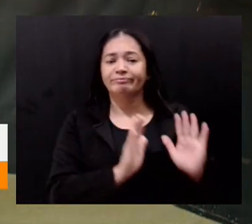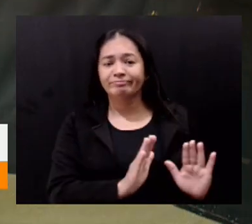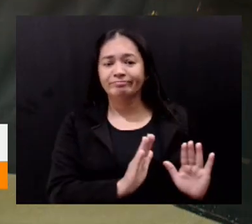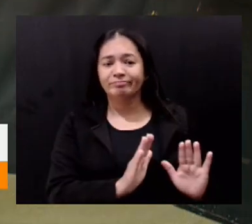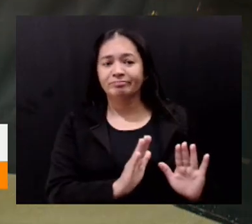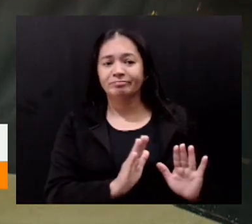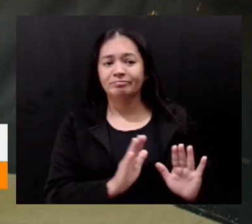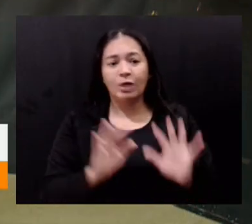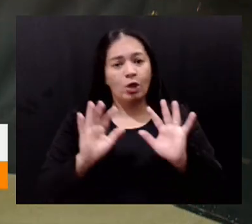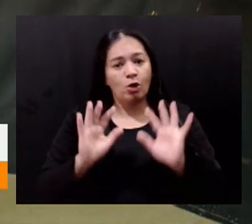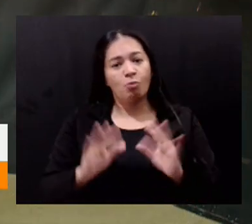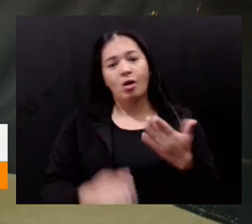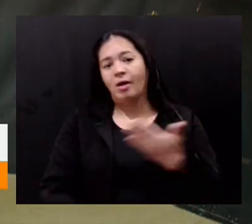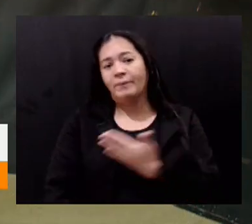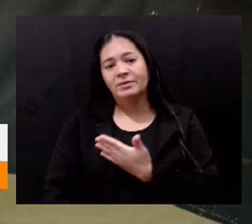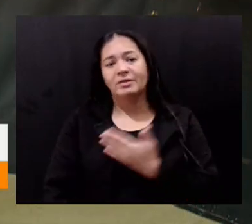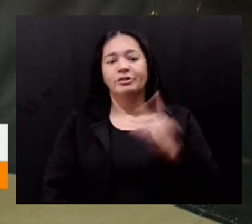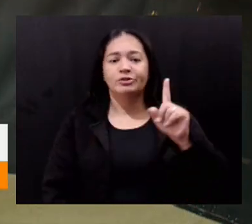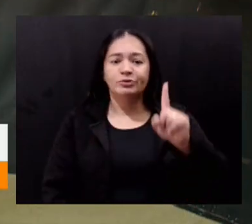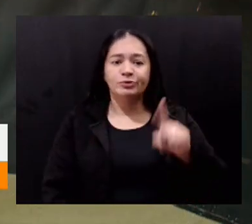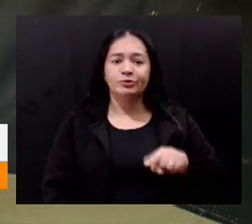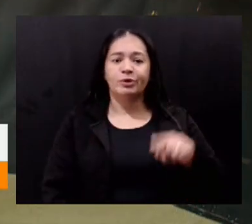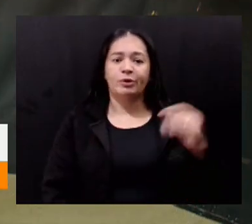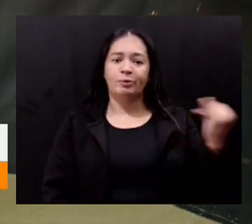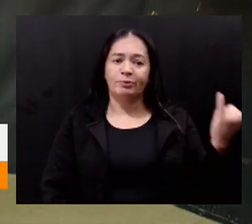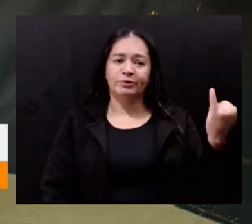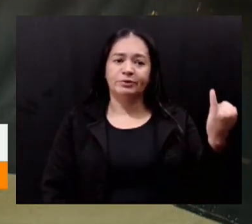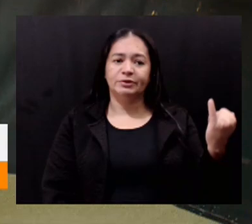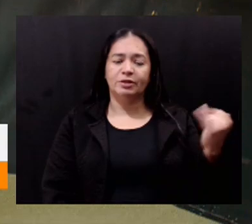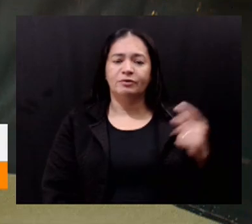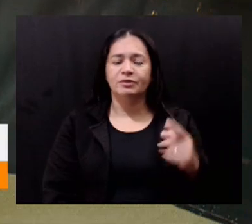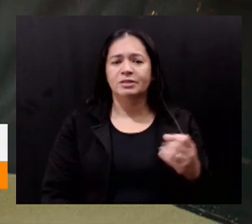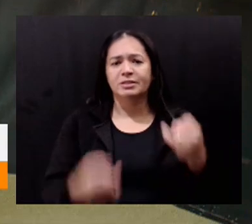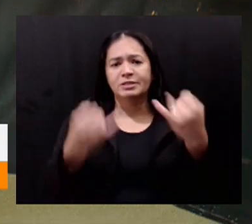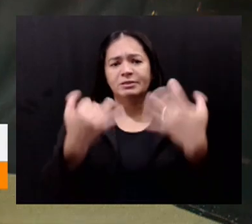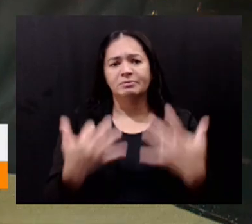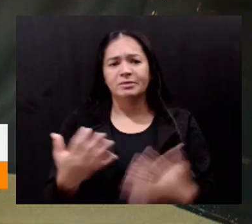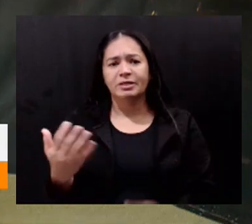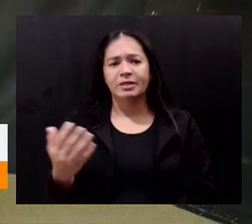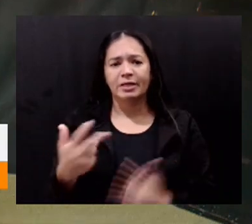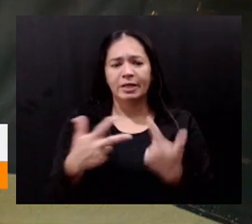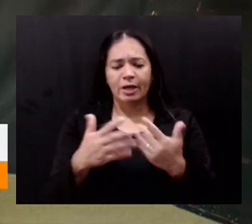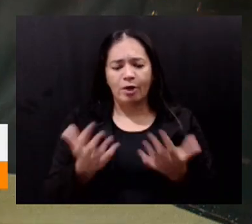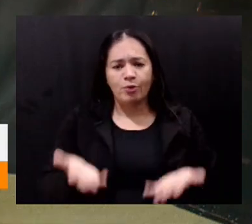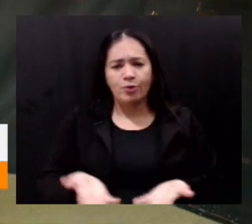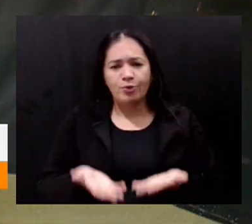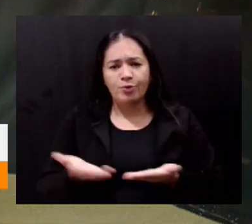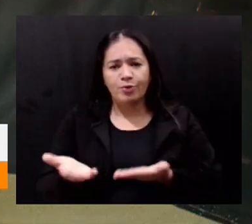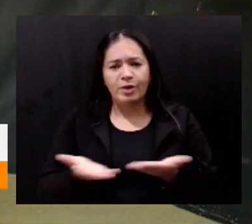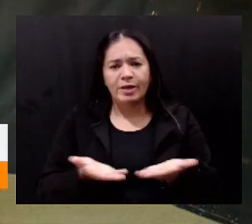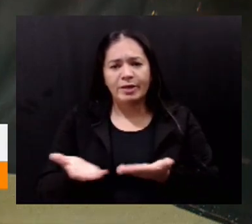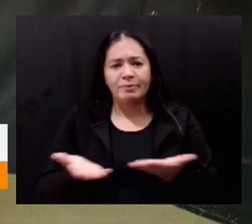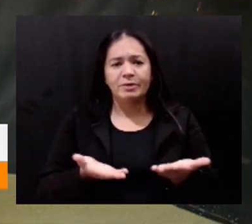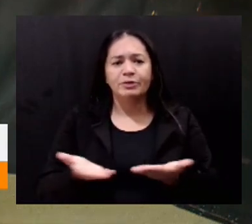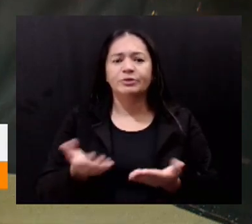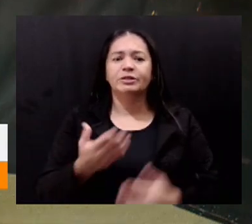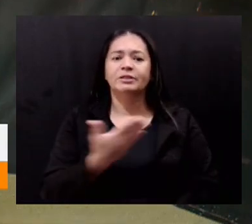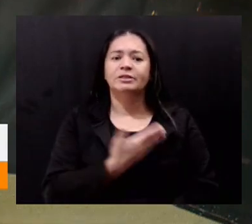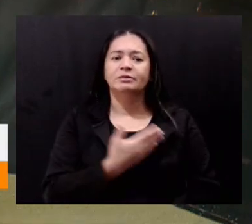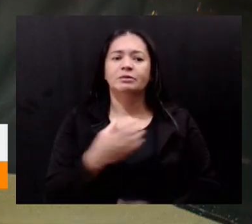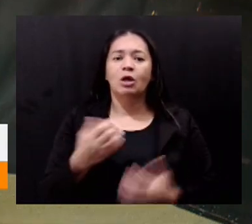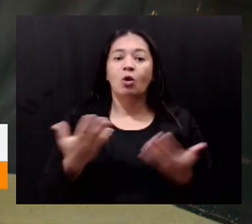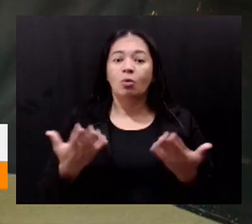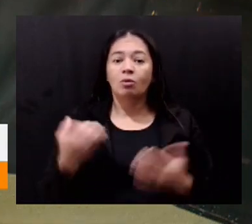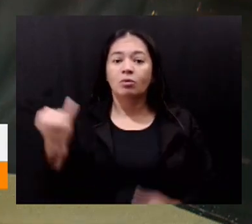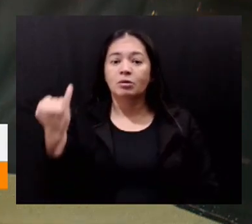a amizade, né? Sim. Aí, quando vocês falam de manutenção de amizade, qual que é a necessidade, qual que é a importância da manutenção da